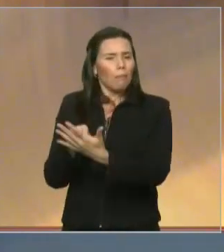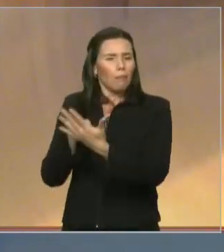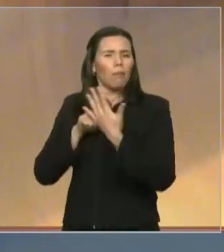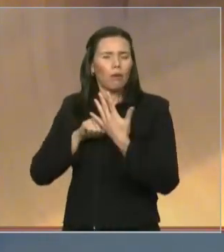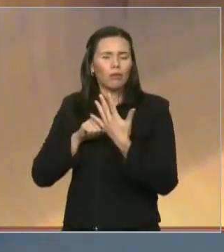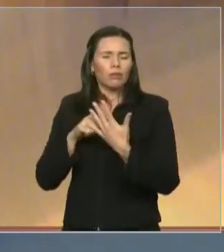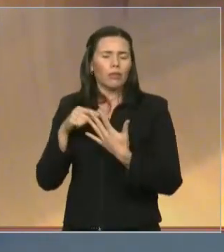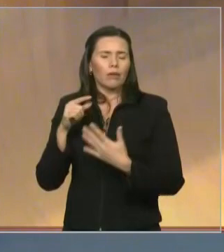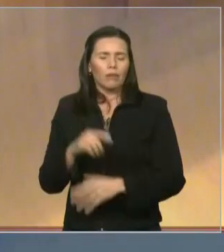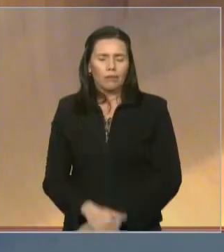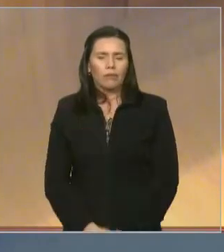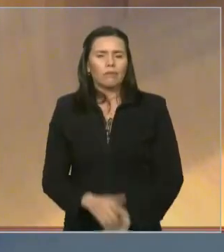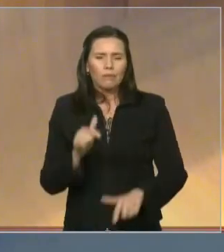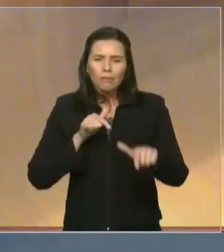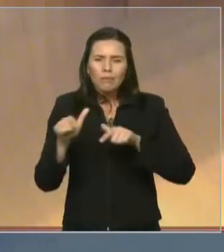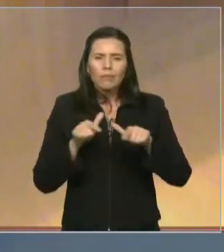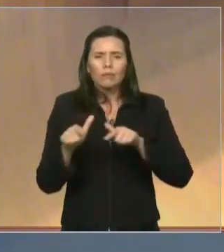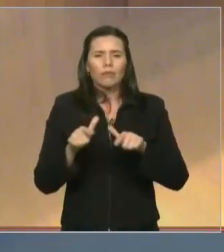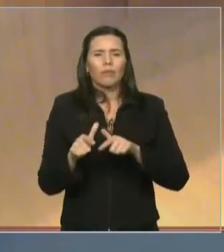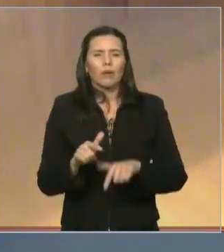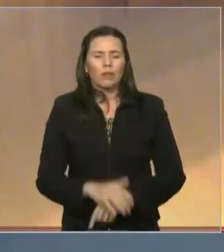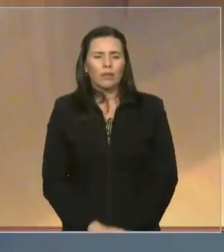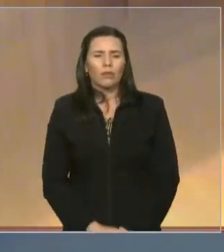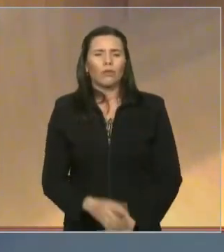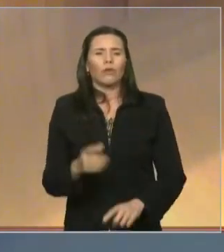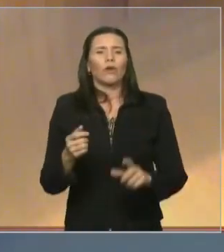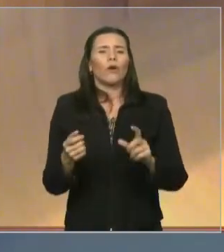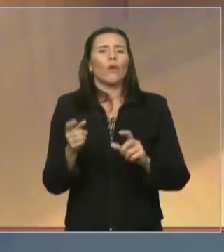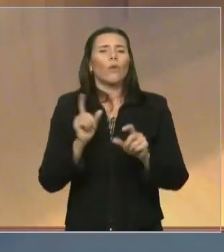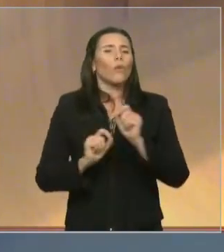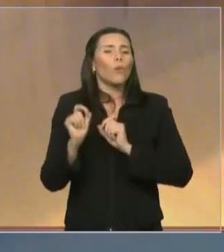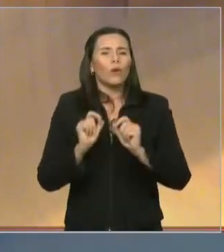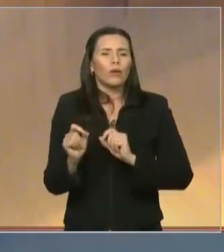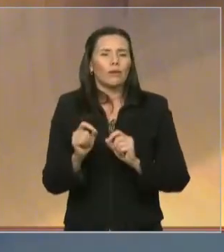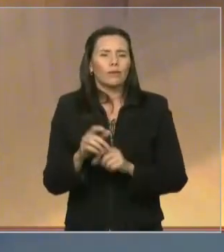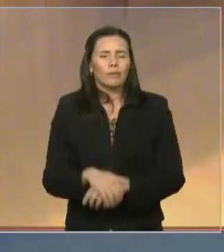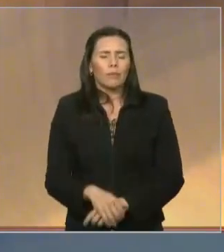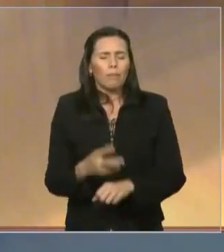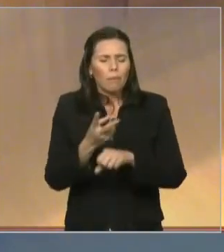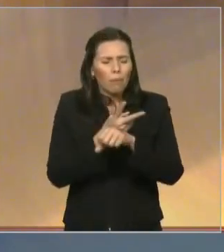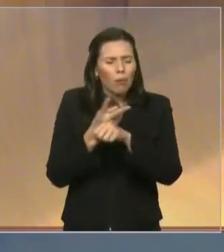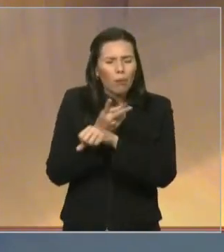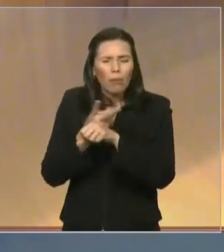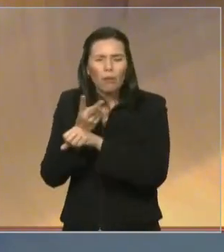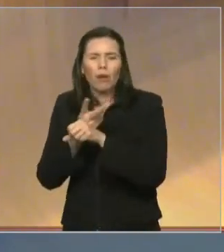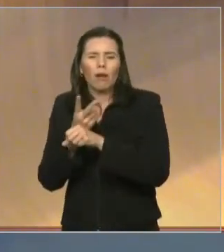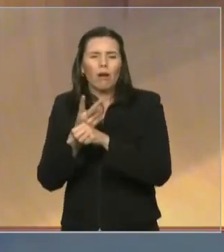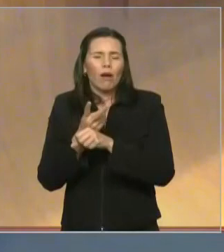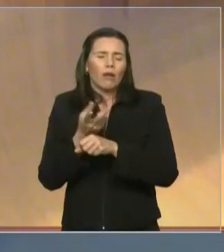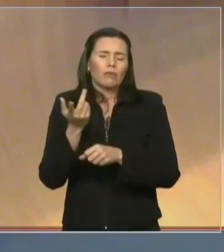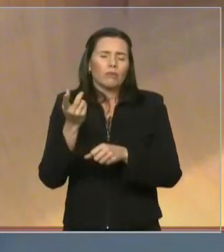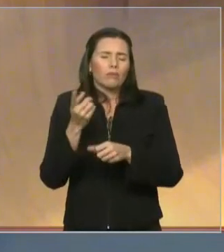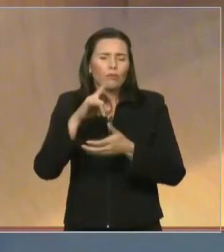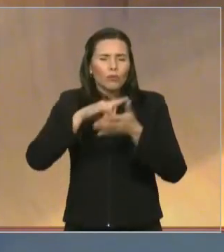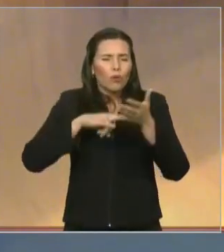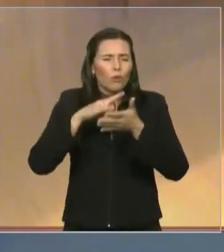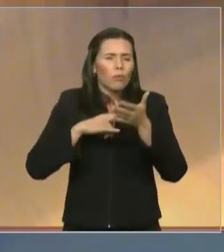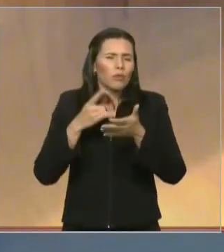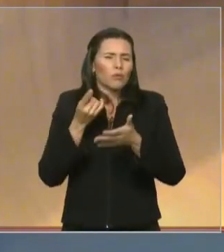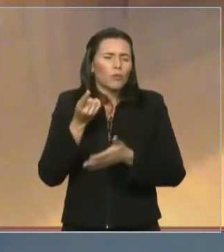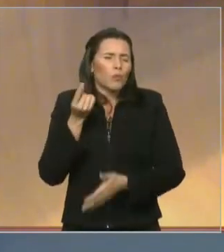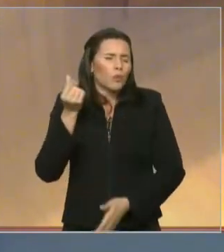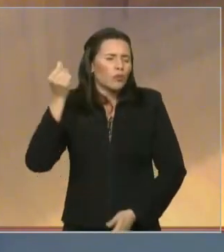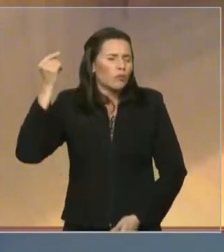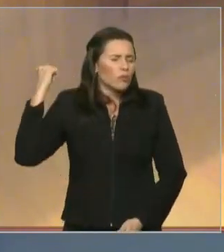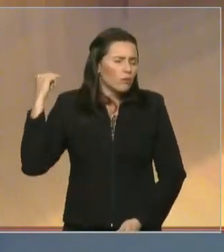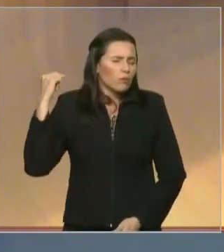recuperando o acervo, a memória da Assembleia. Quando eu vi lá, por exemplo, a assinatura lá de Emílio